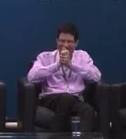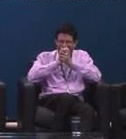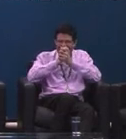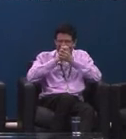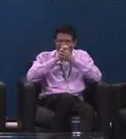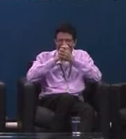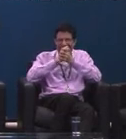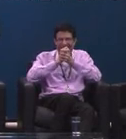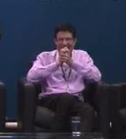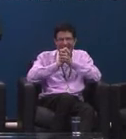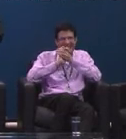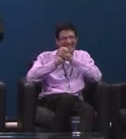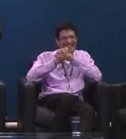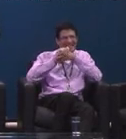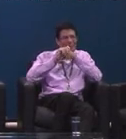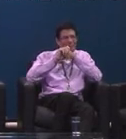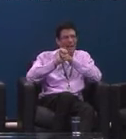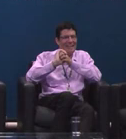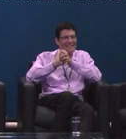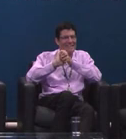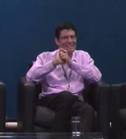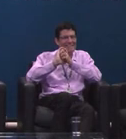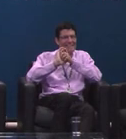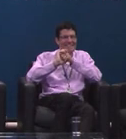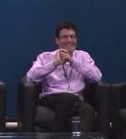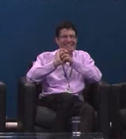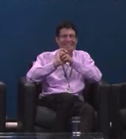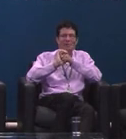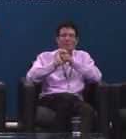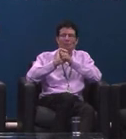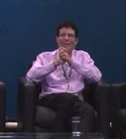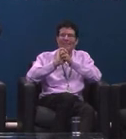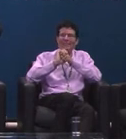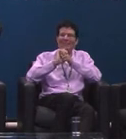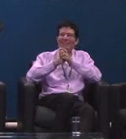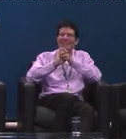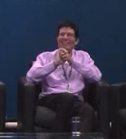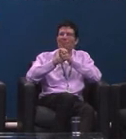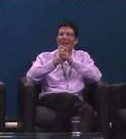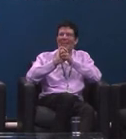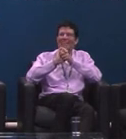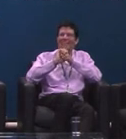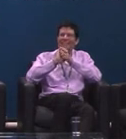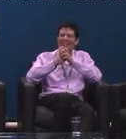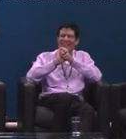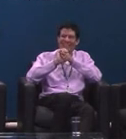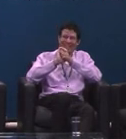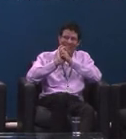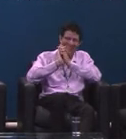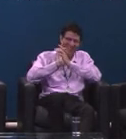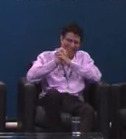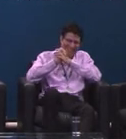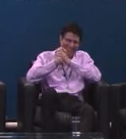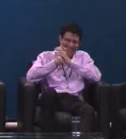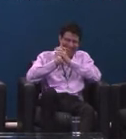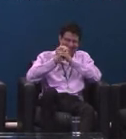Depende do amor que nós desempenhamos no nosso trabalho. Do paz com Z, não